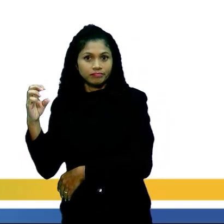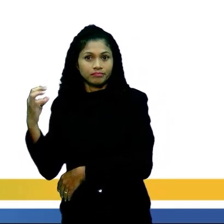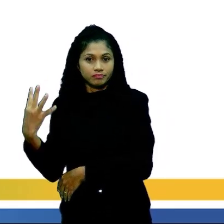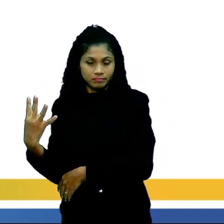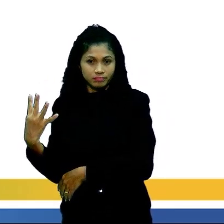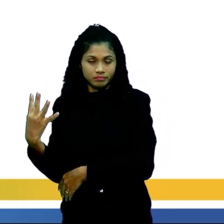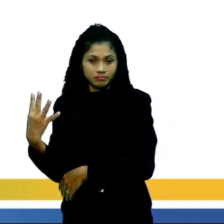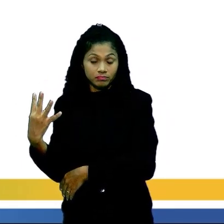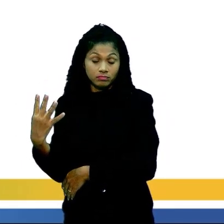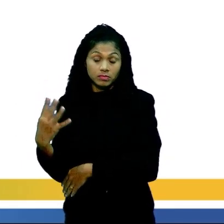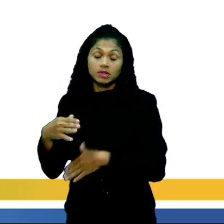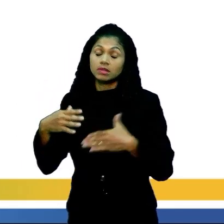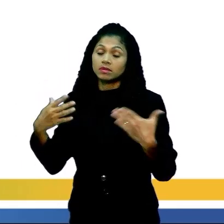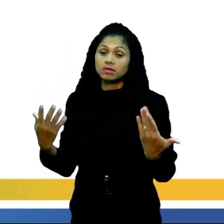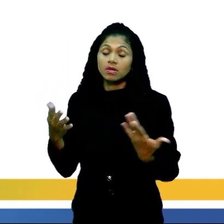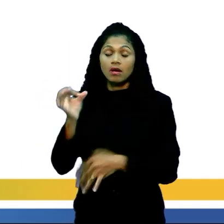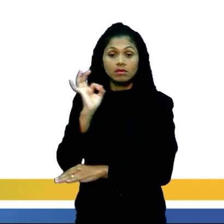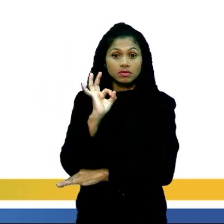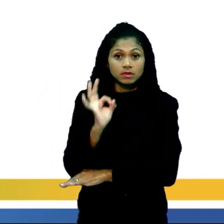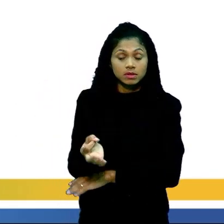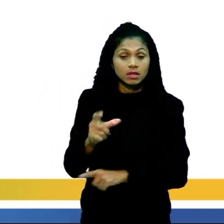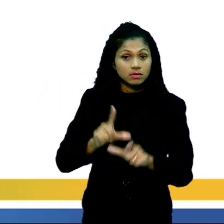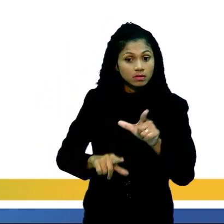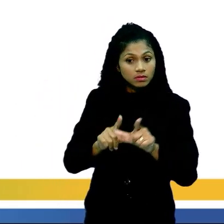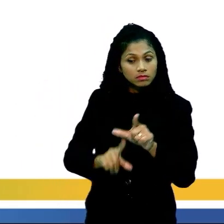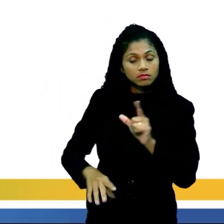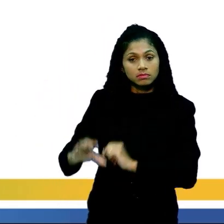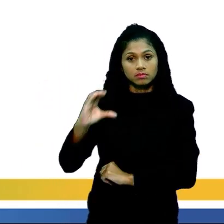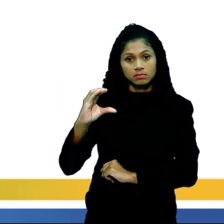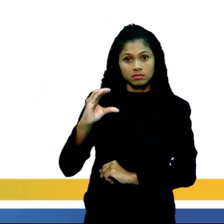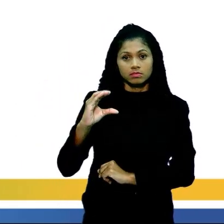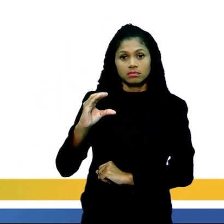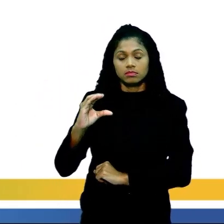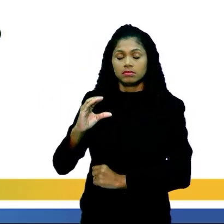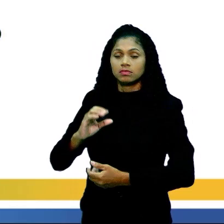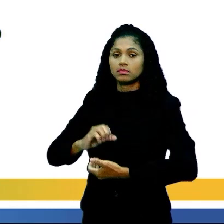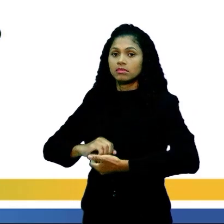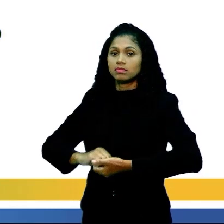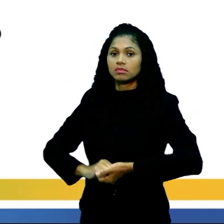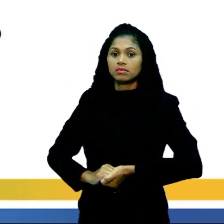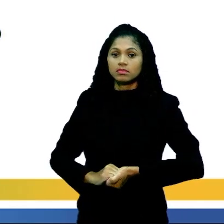Portanto, aí, a nossa alternativa correta é a letra C.